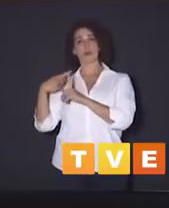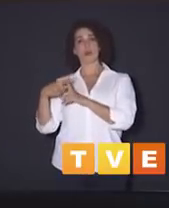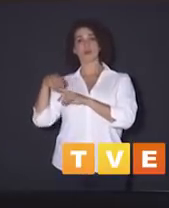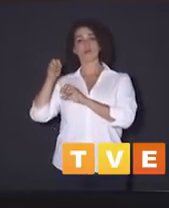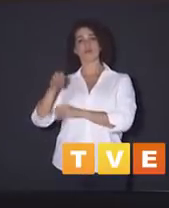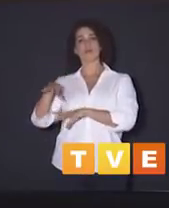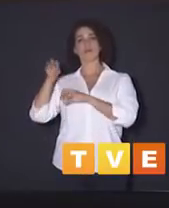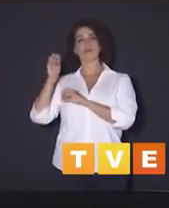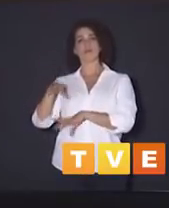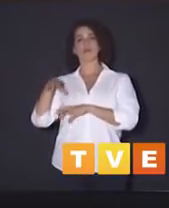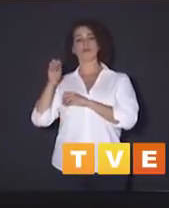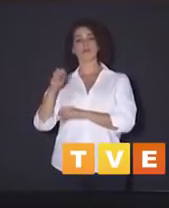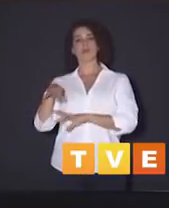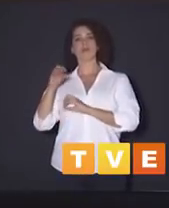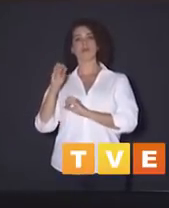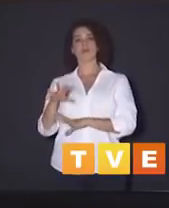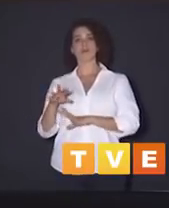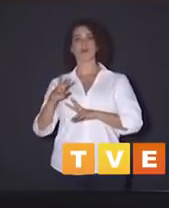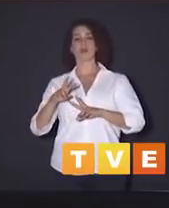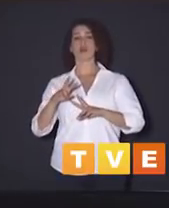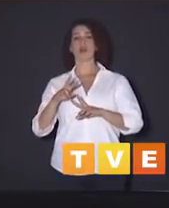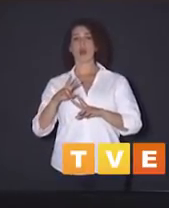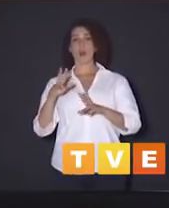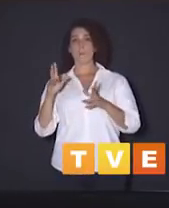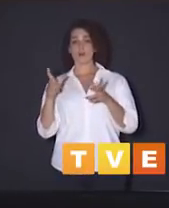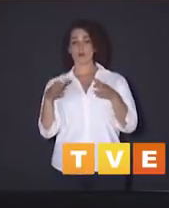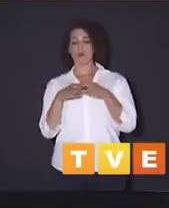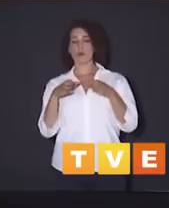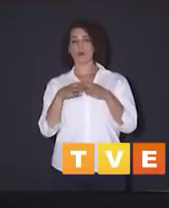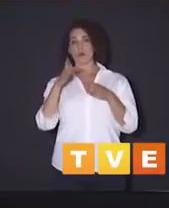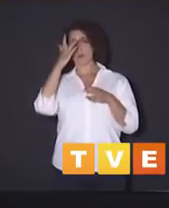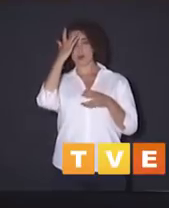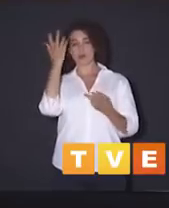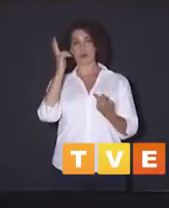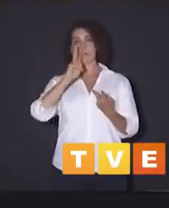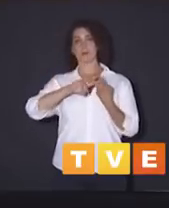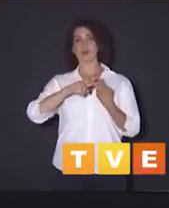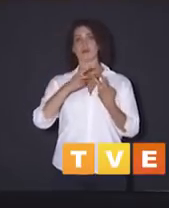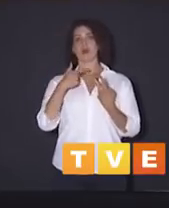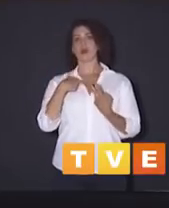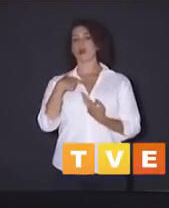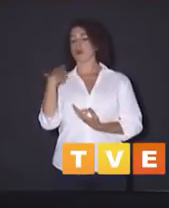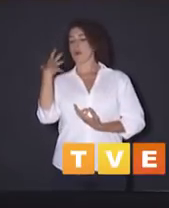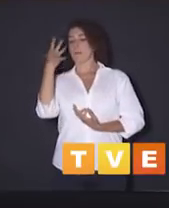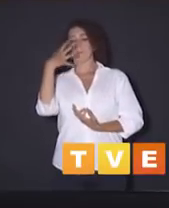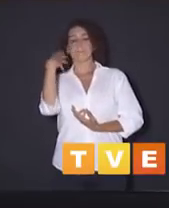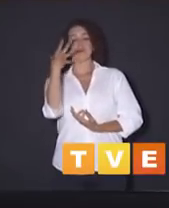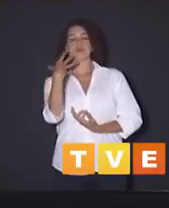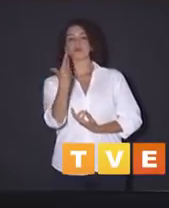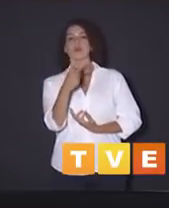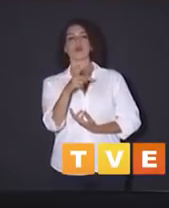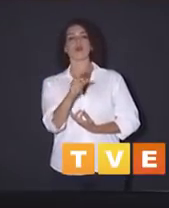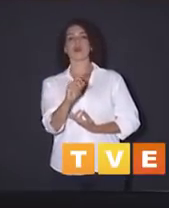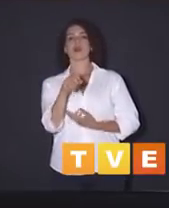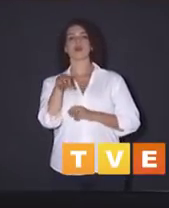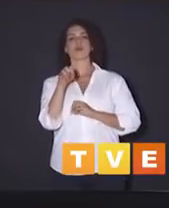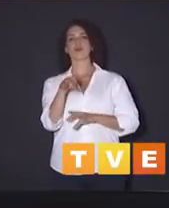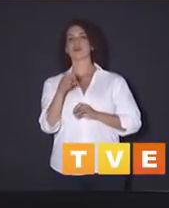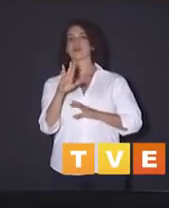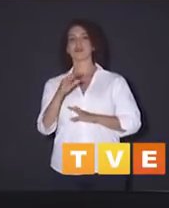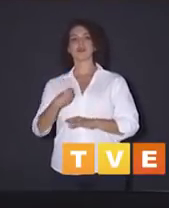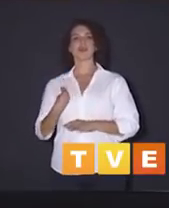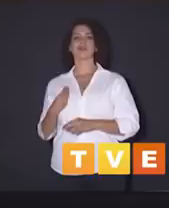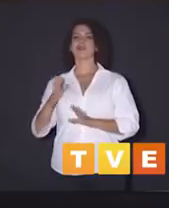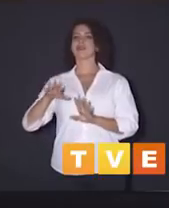custodiados pelo método paulo freire com 15 anos quando eu me apaixonei pela pela pelo magistério para o resto da